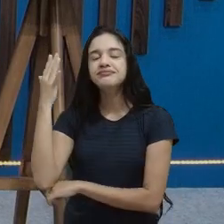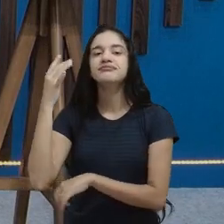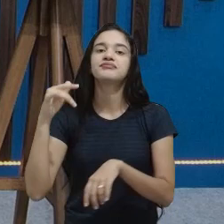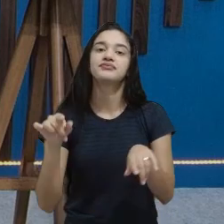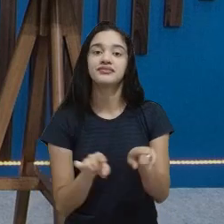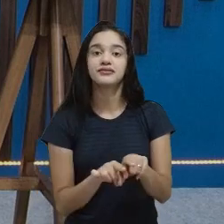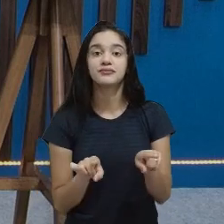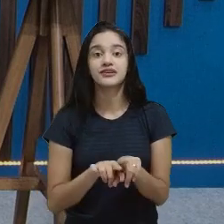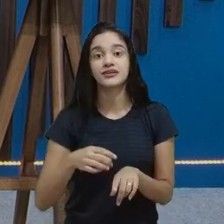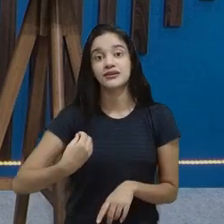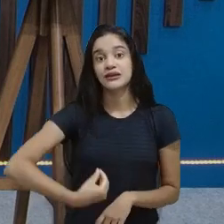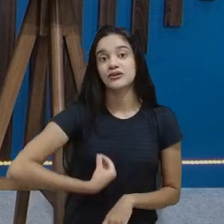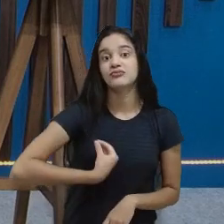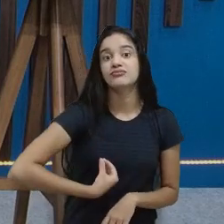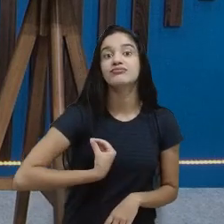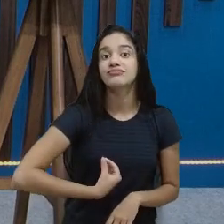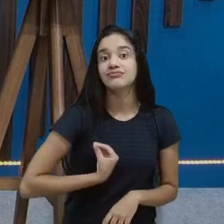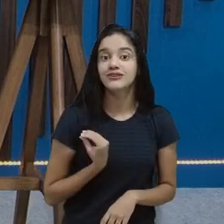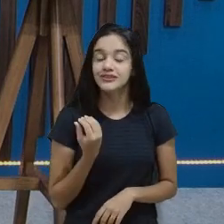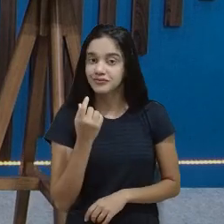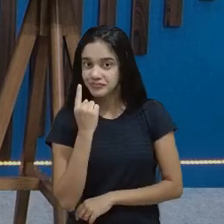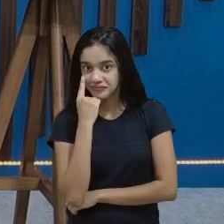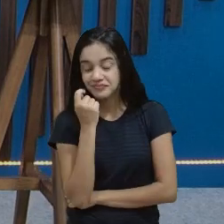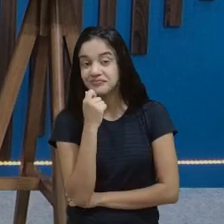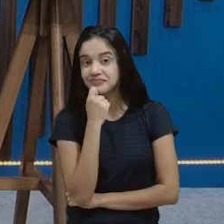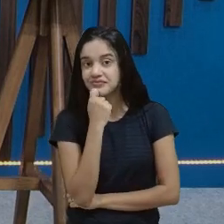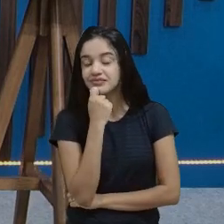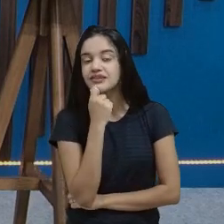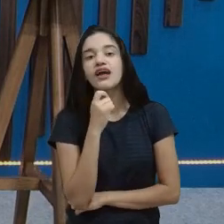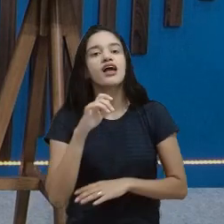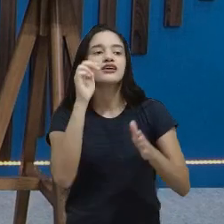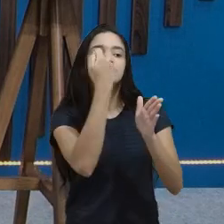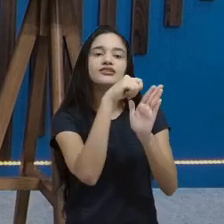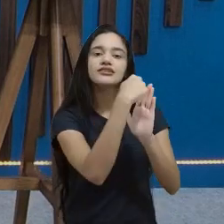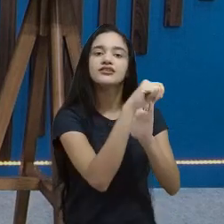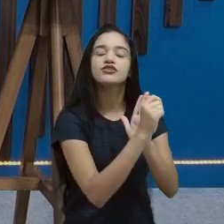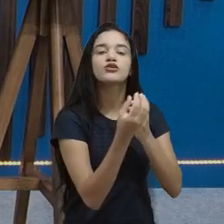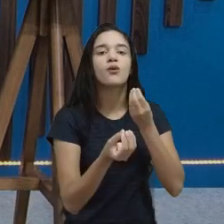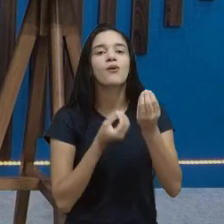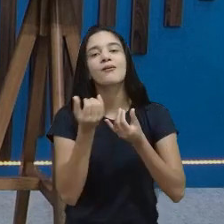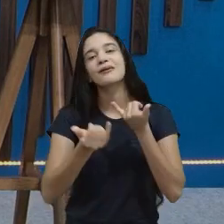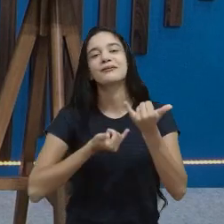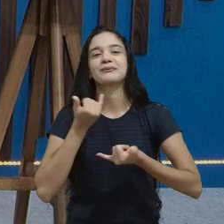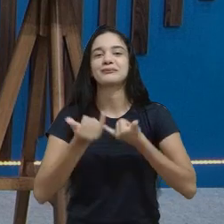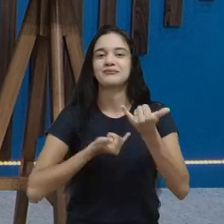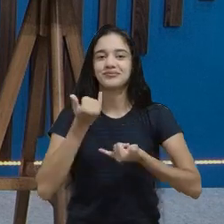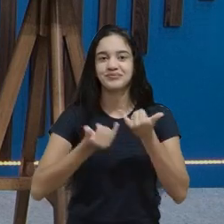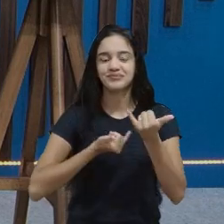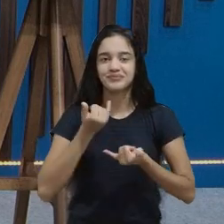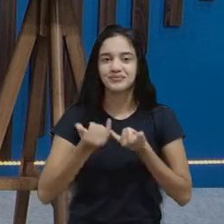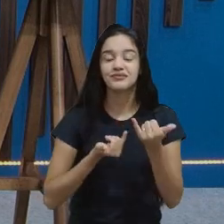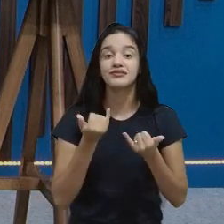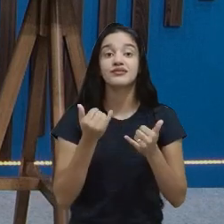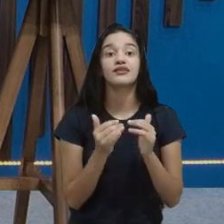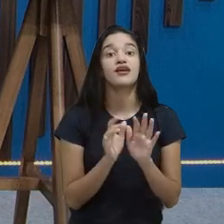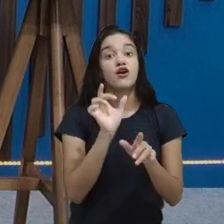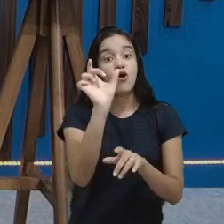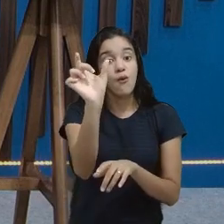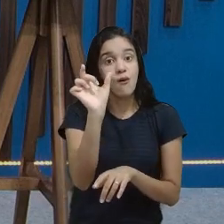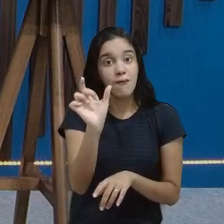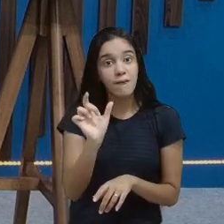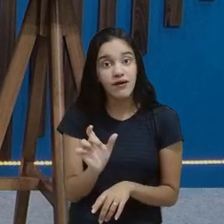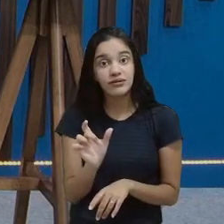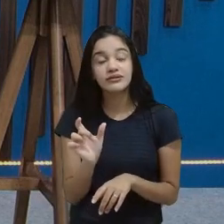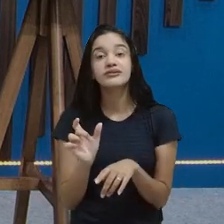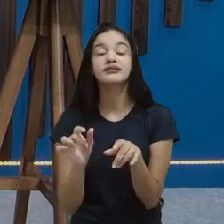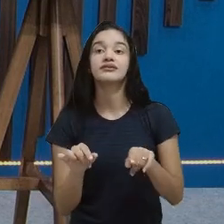e vivenciar, não é, essa escrita como uma brincadeira? Brinque com as palavras, não é?